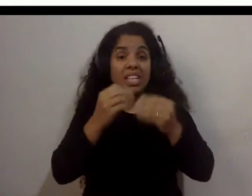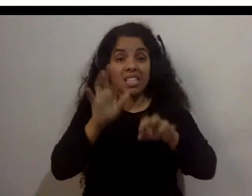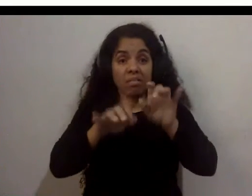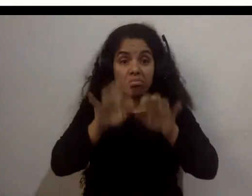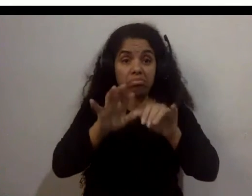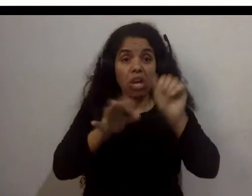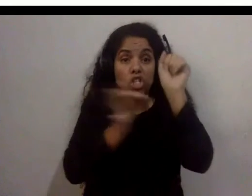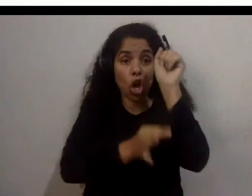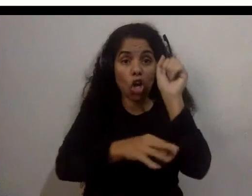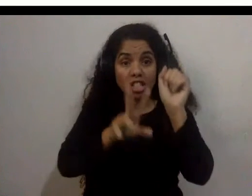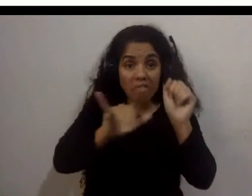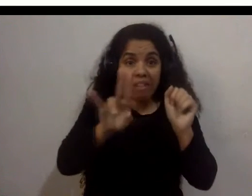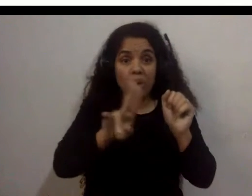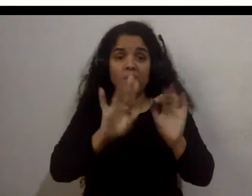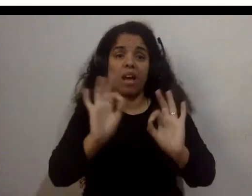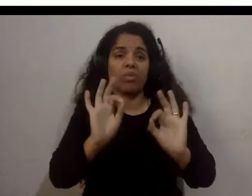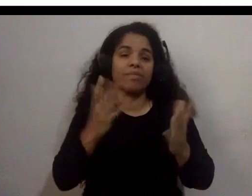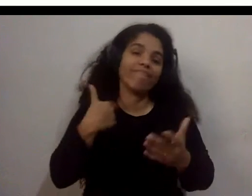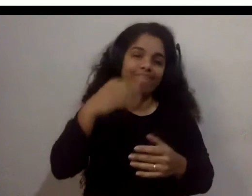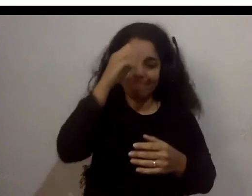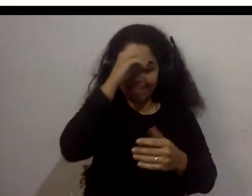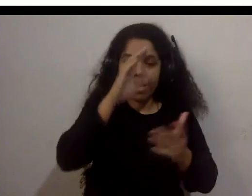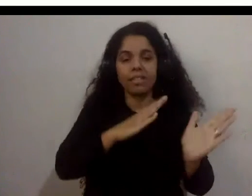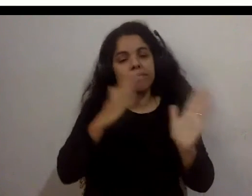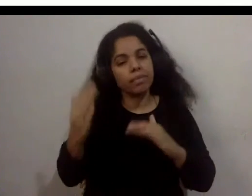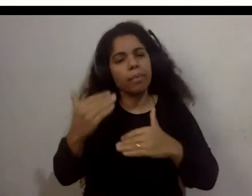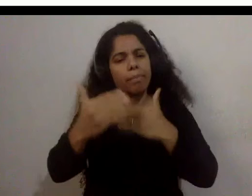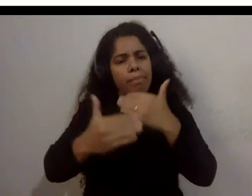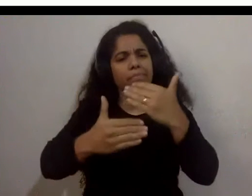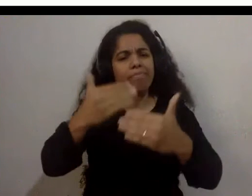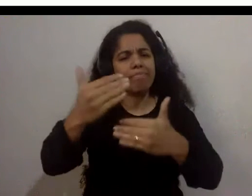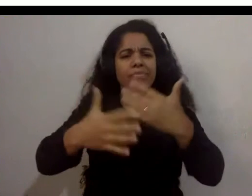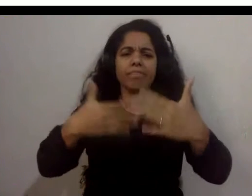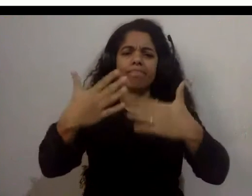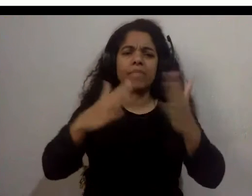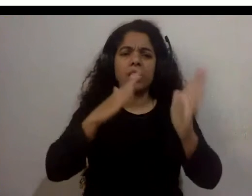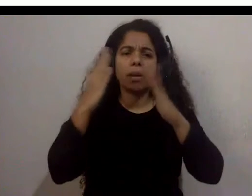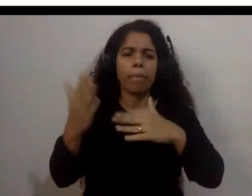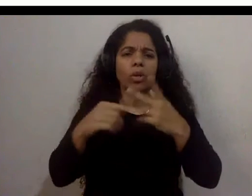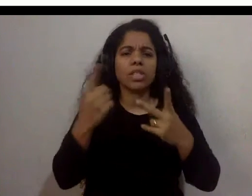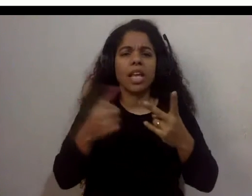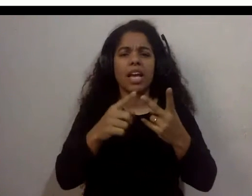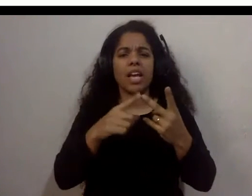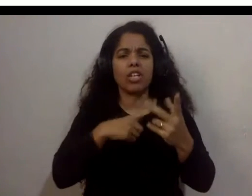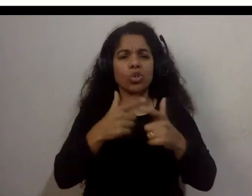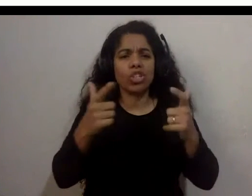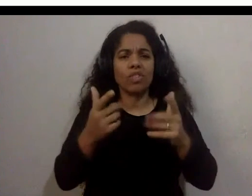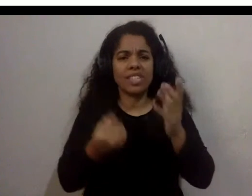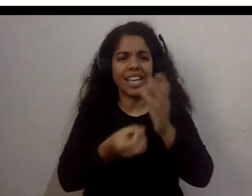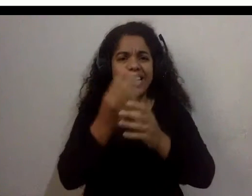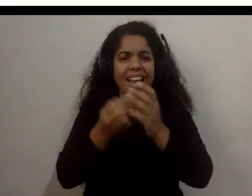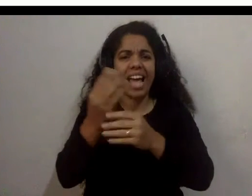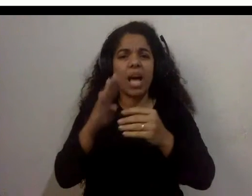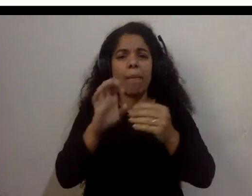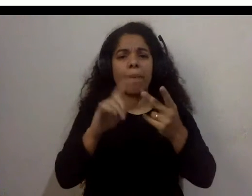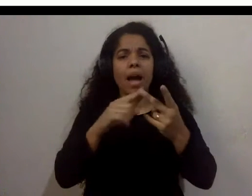escrevendo realmente ele vai ser usado. E eles notavam que à medida que iam crescendo esse processo de bottom-up, né, de você criar a